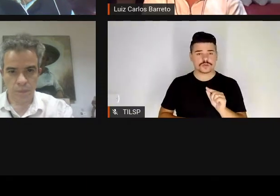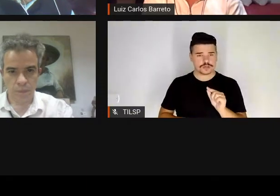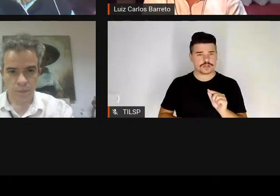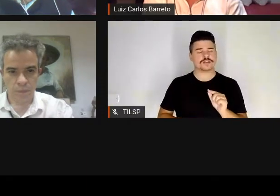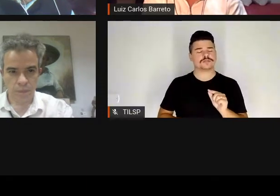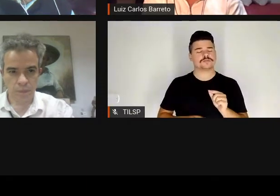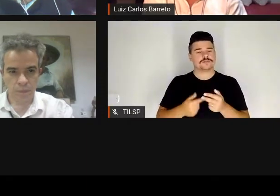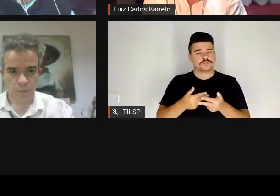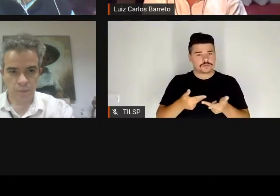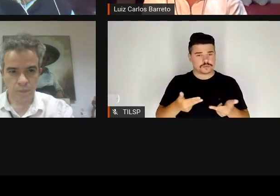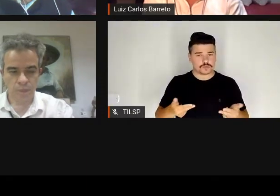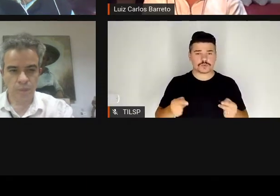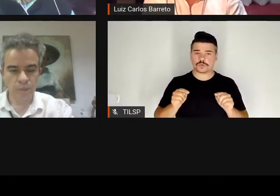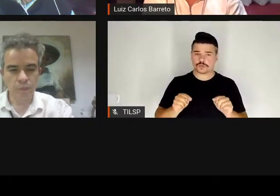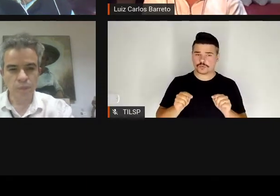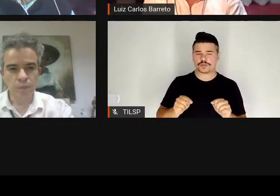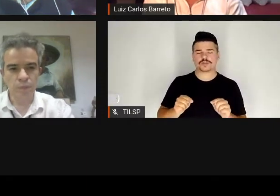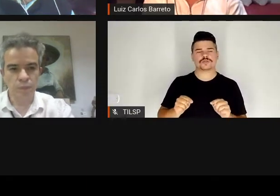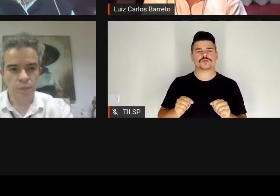de